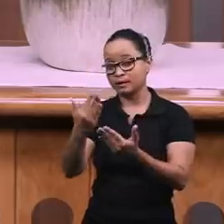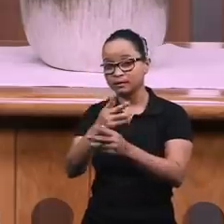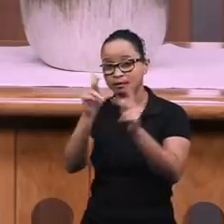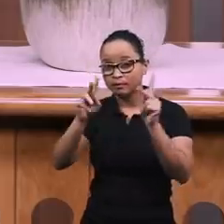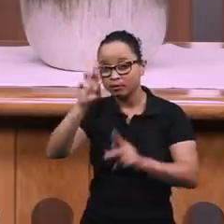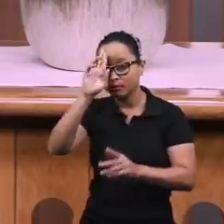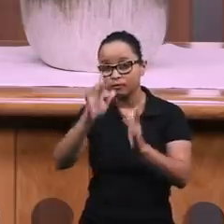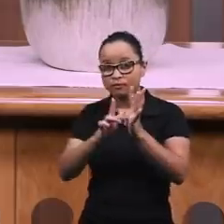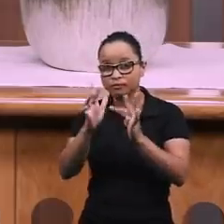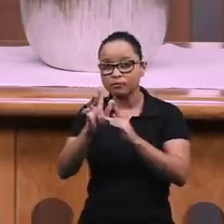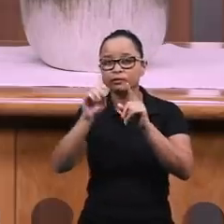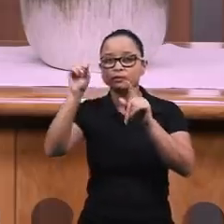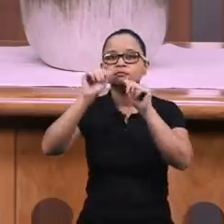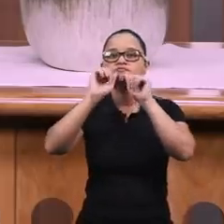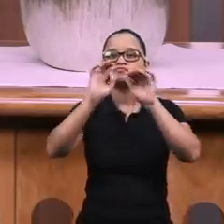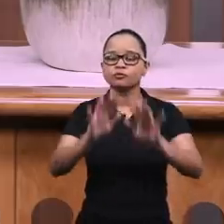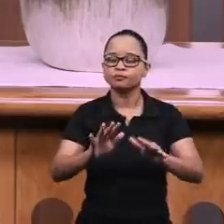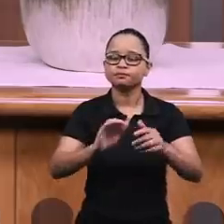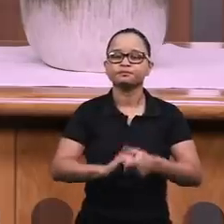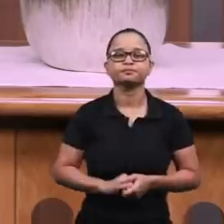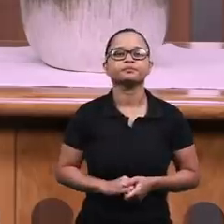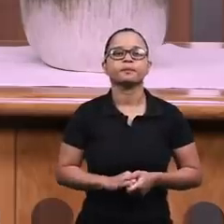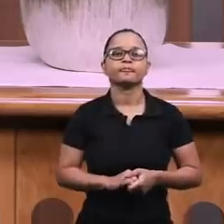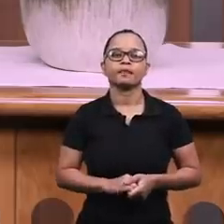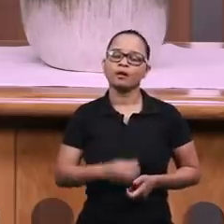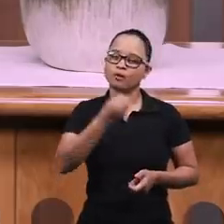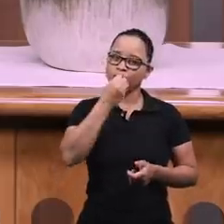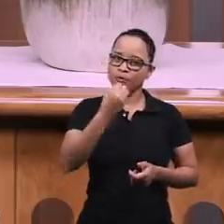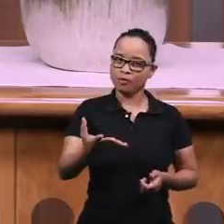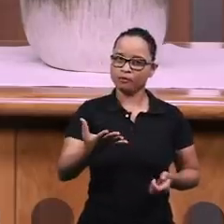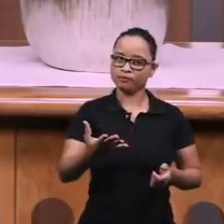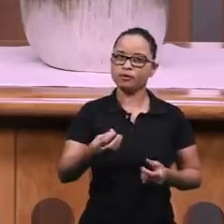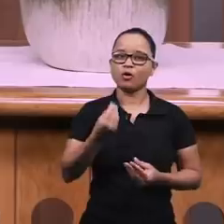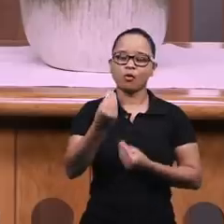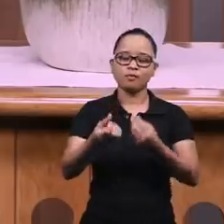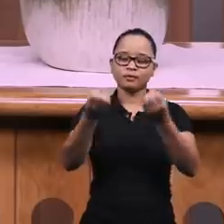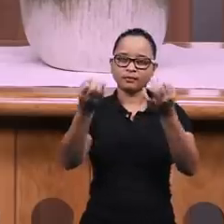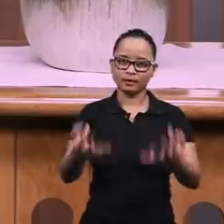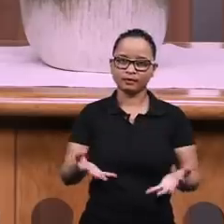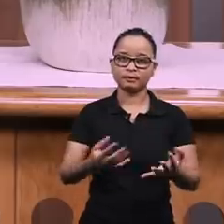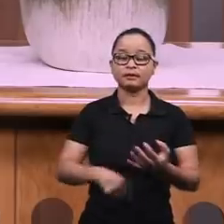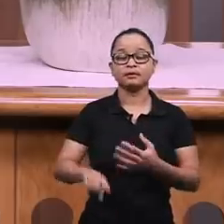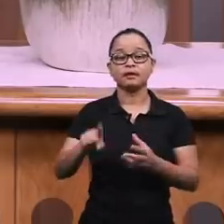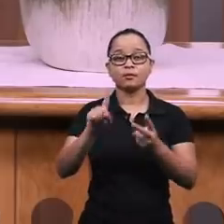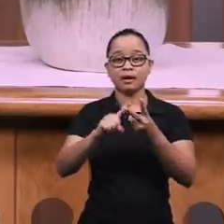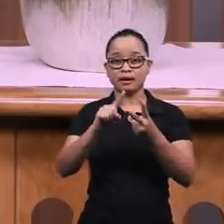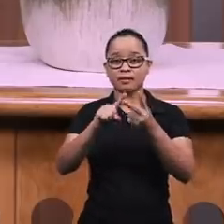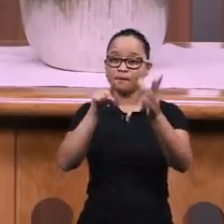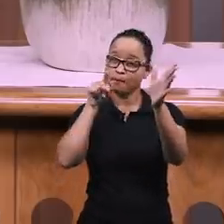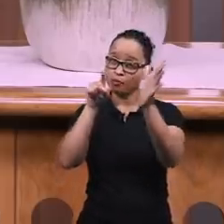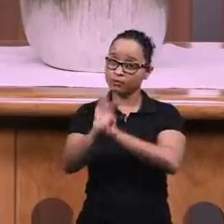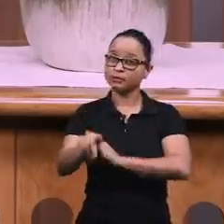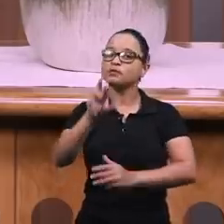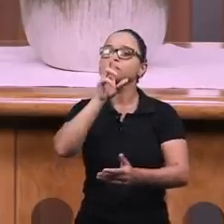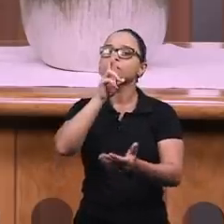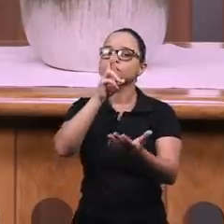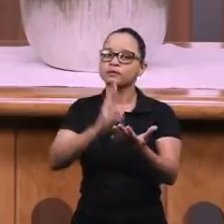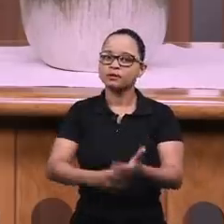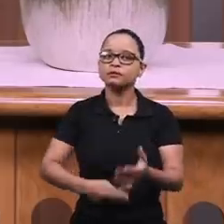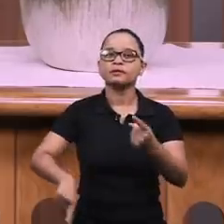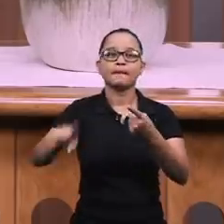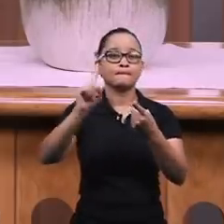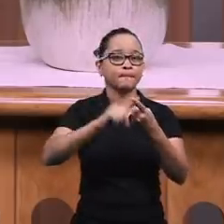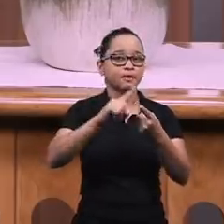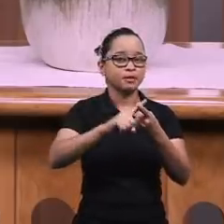que Deus abençoe muito bem como dissemos nós temos agora a segunda pergunta como resultado da